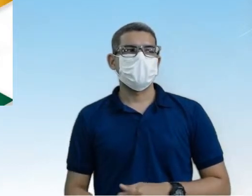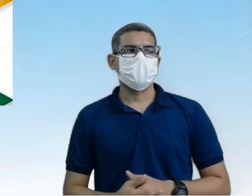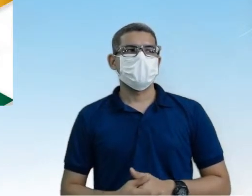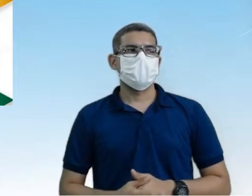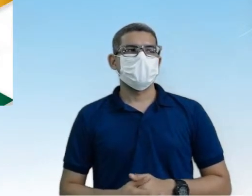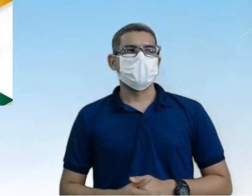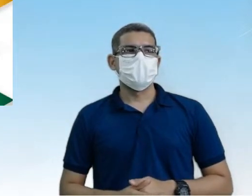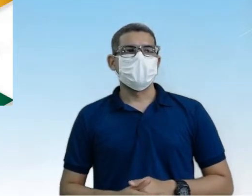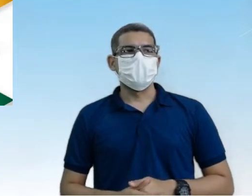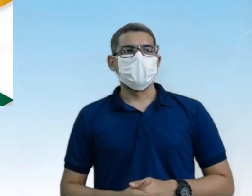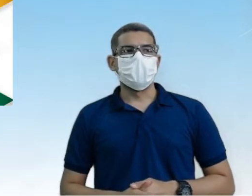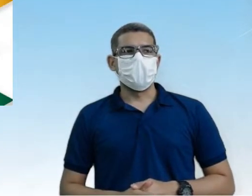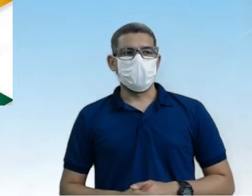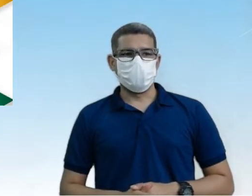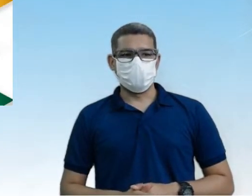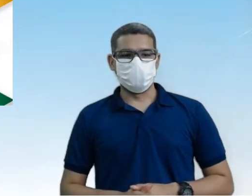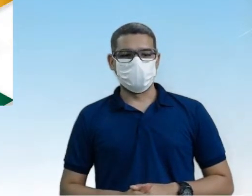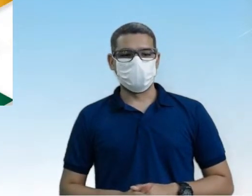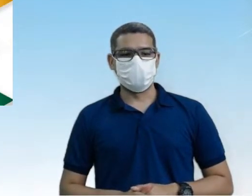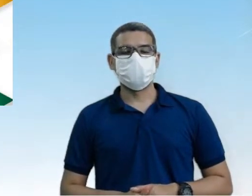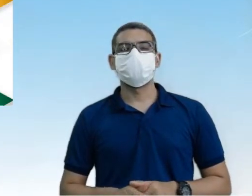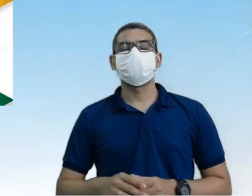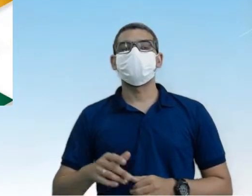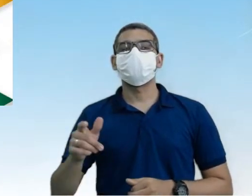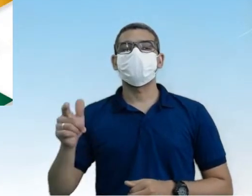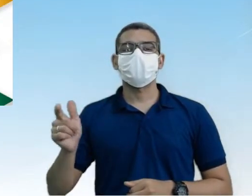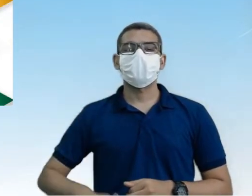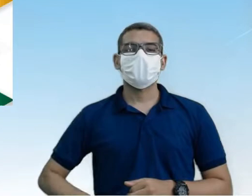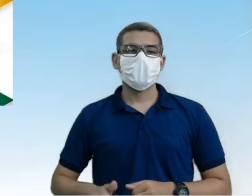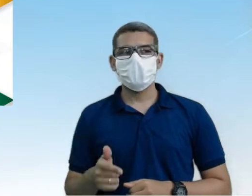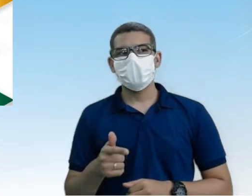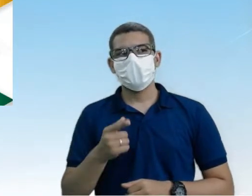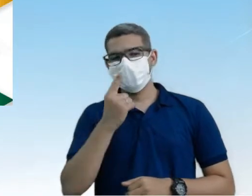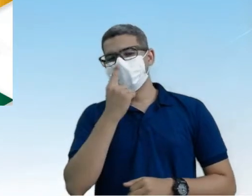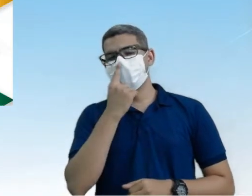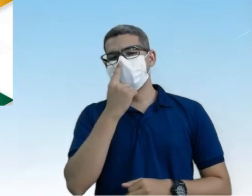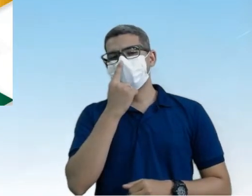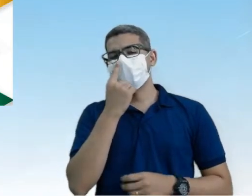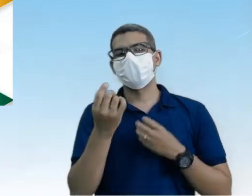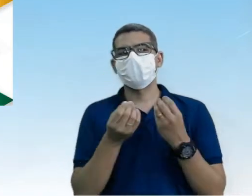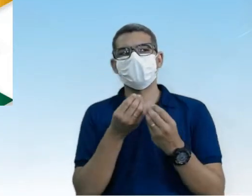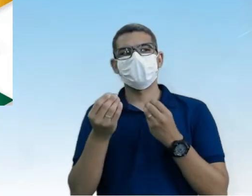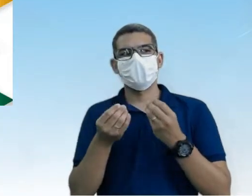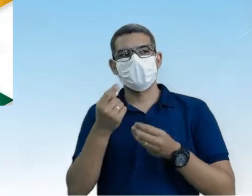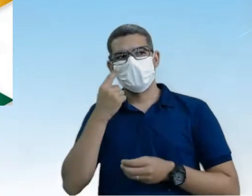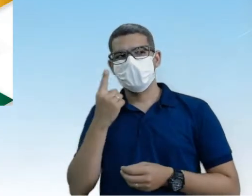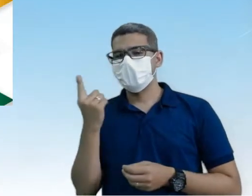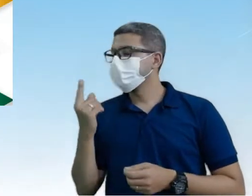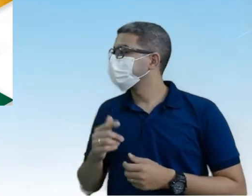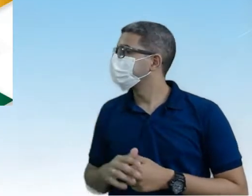Para ficar ainda mais familiarizado, a gente tem esse anúncio aí, né? Share a Coke, né?